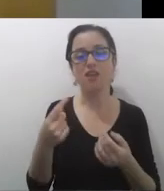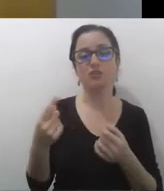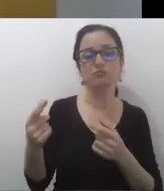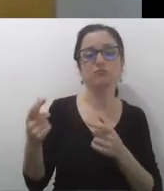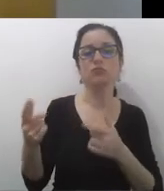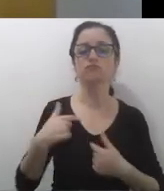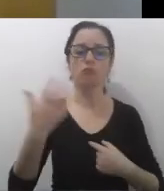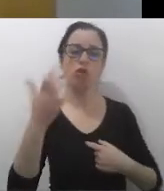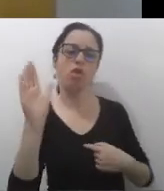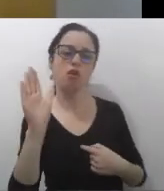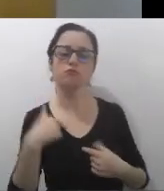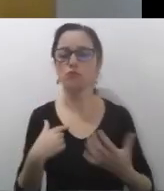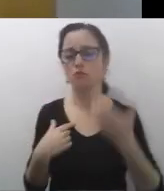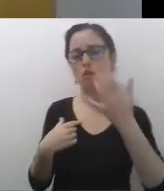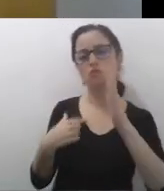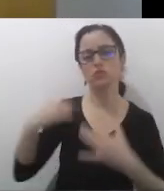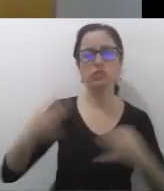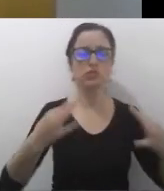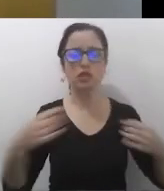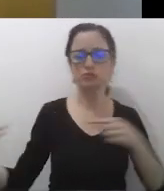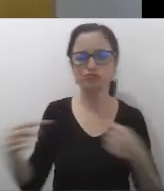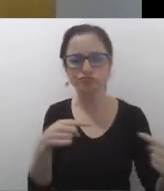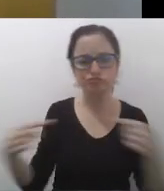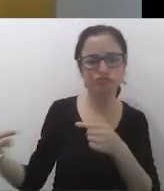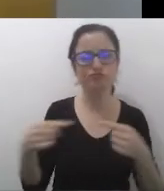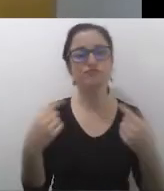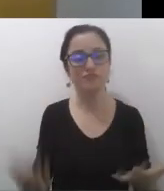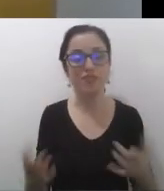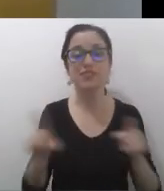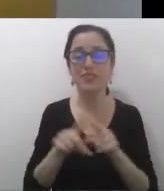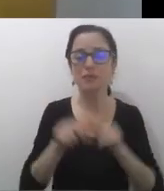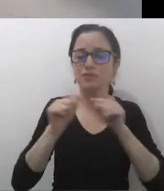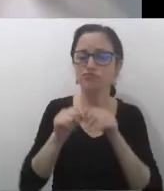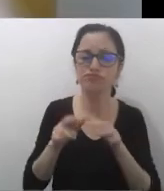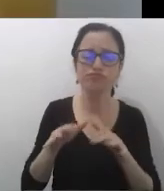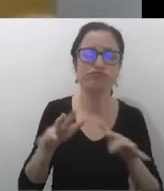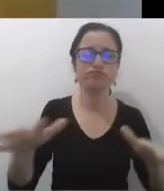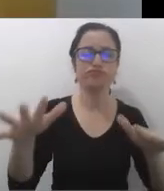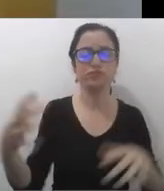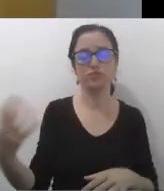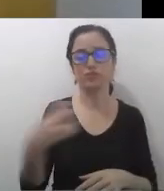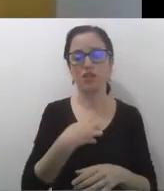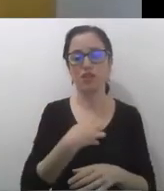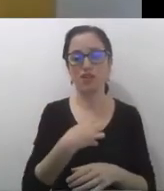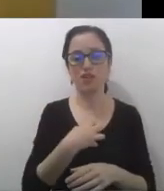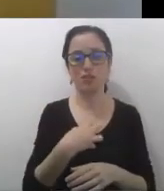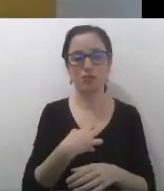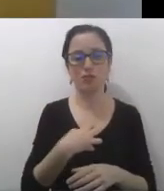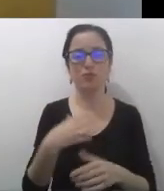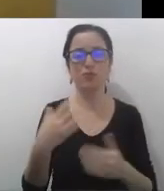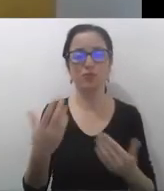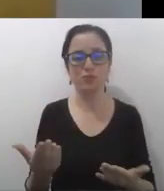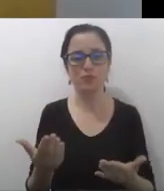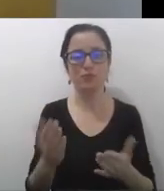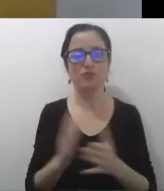que estão se batendo por um lugar ao sol, etc., e que Isso também vai se replicar de maneira,